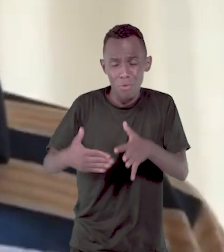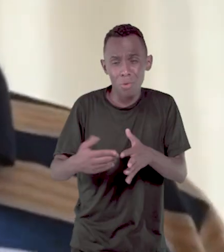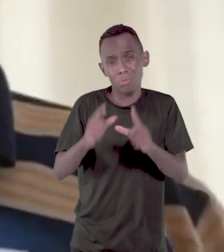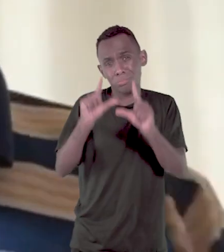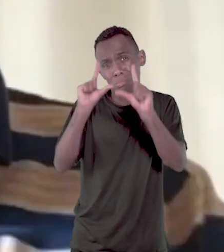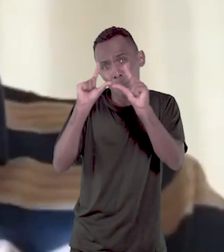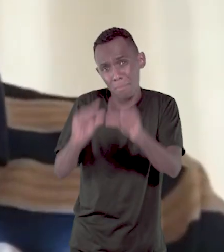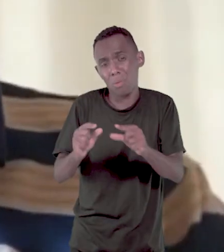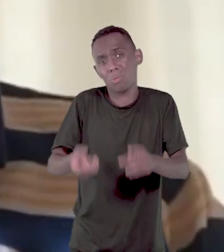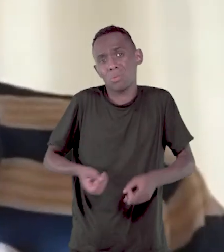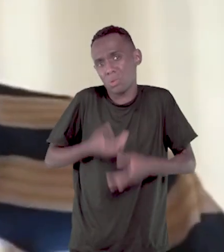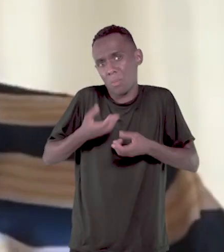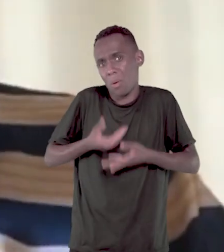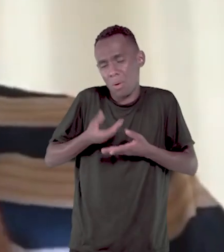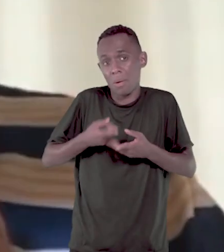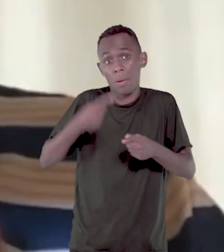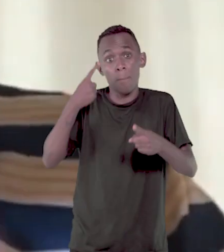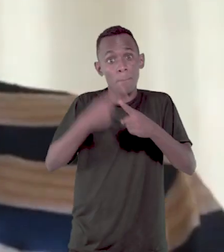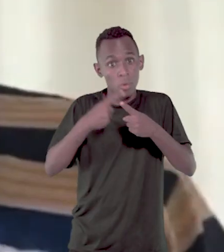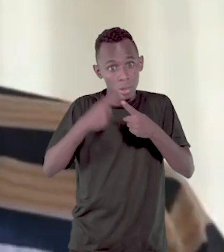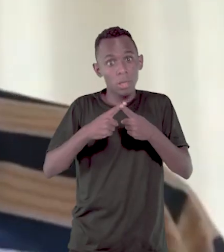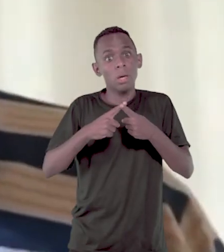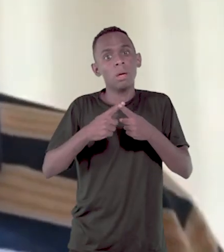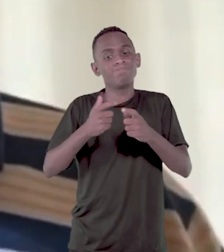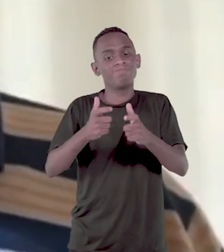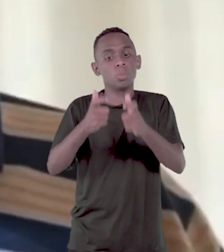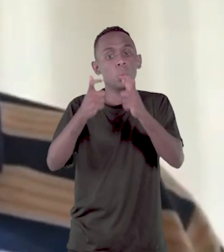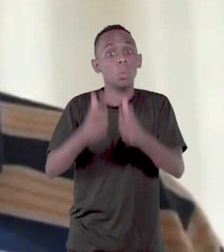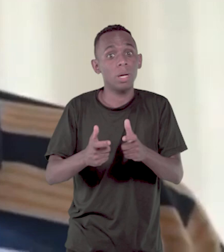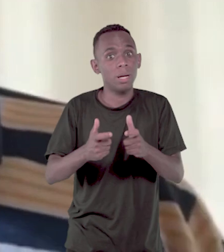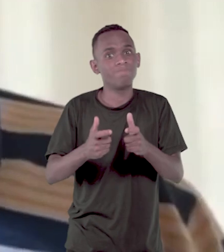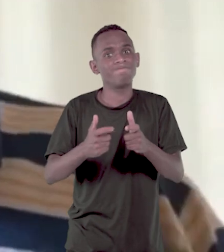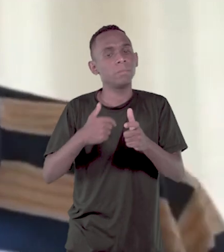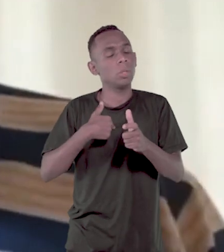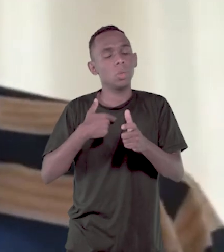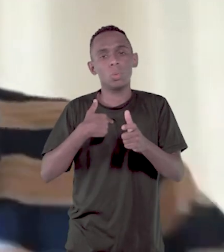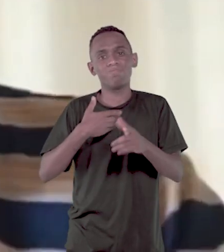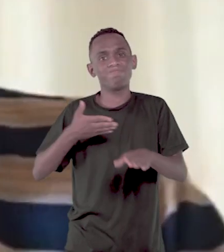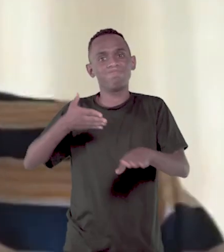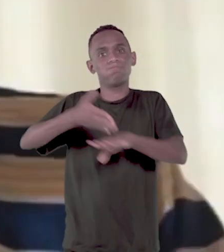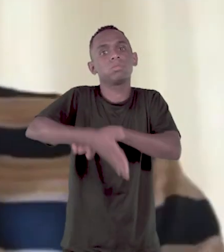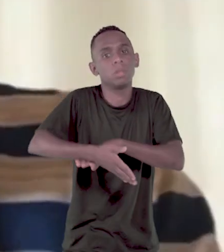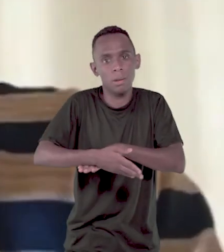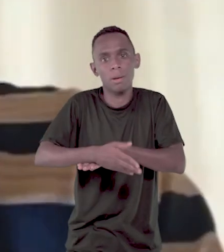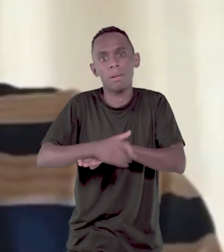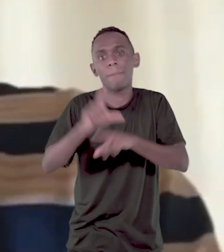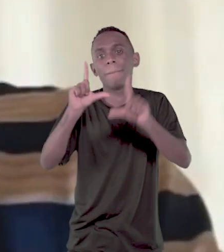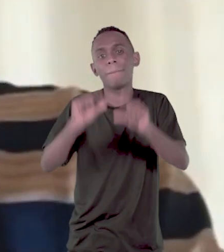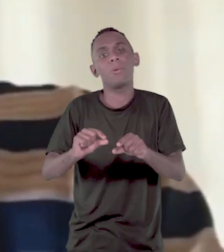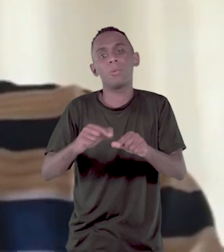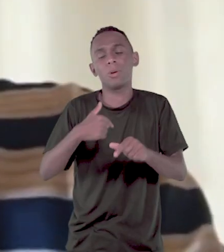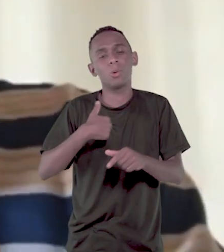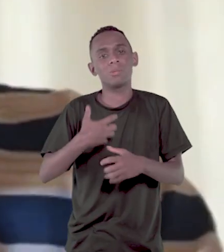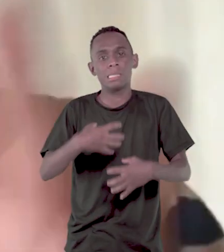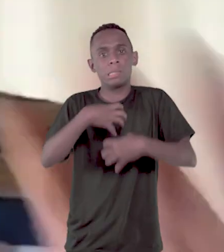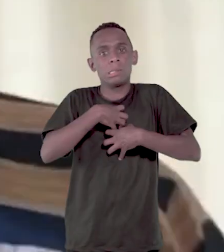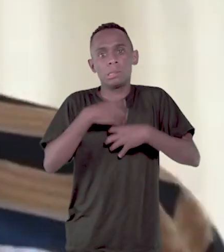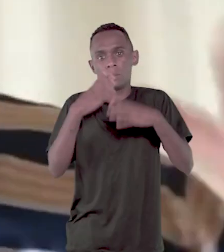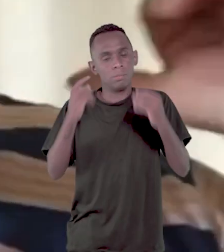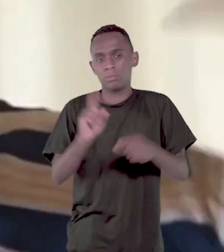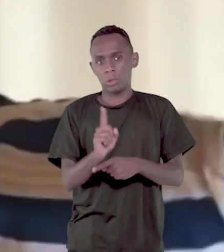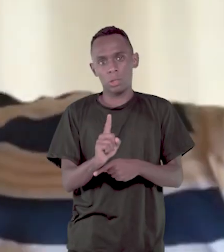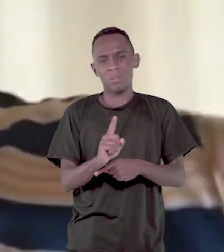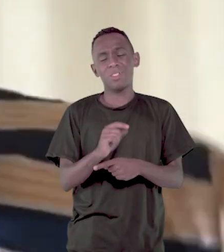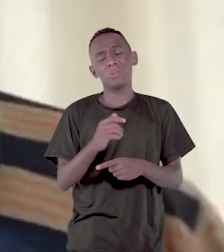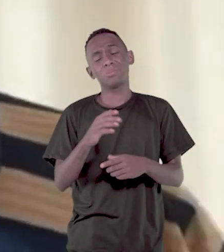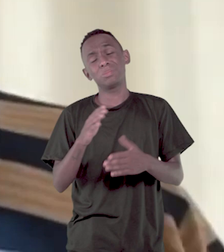mesmo nesse lugar, porque é um lugar realmente que eu não frequento, eu não sou frequentador desse lugar, né? Eu